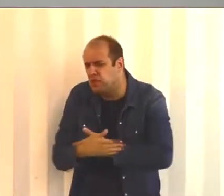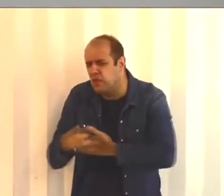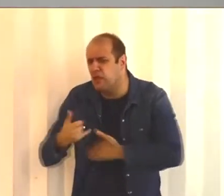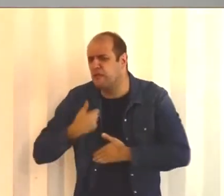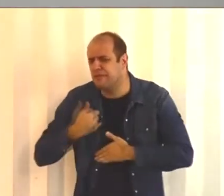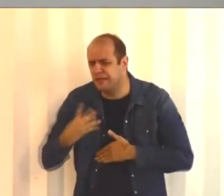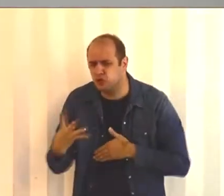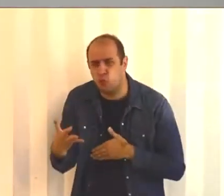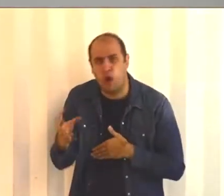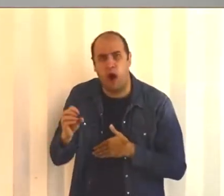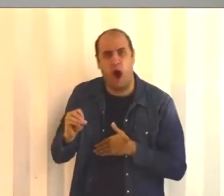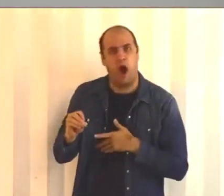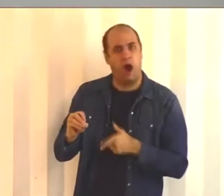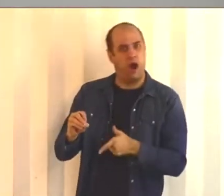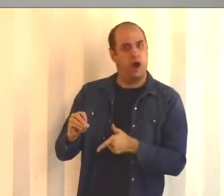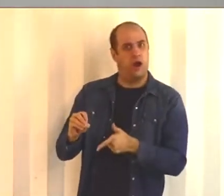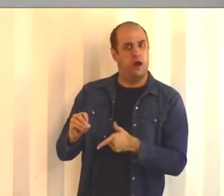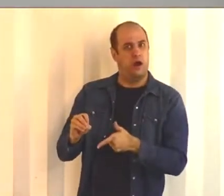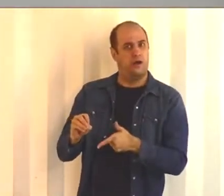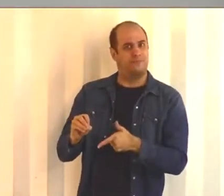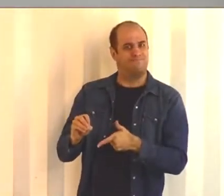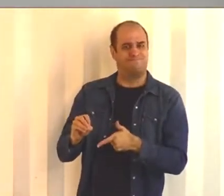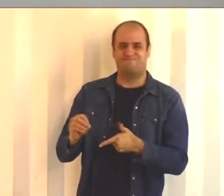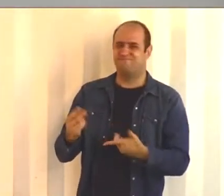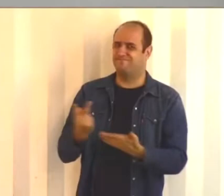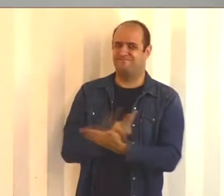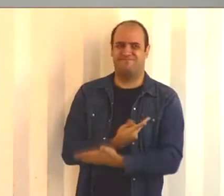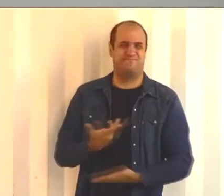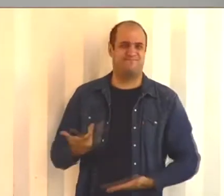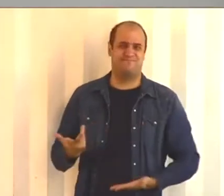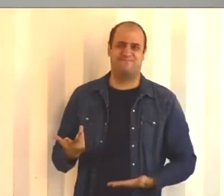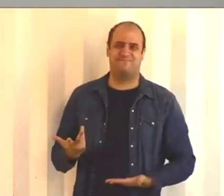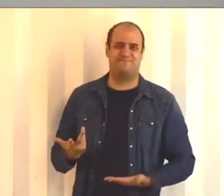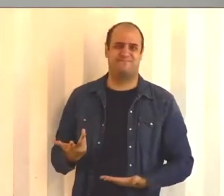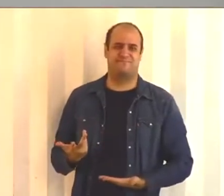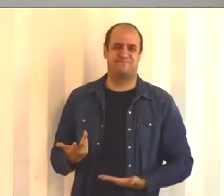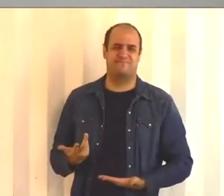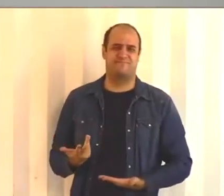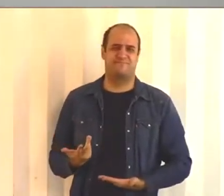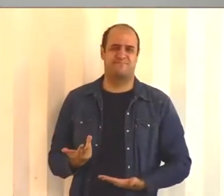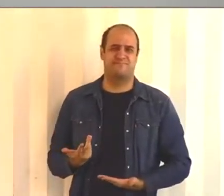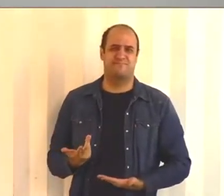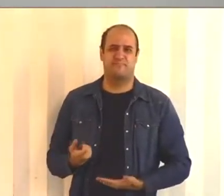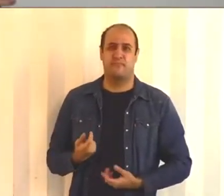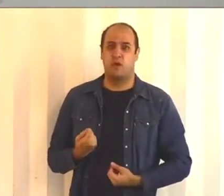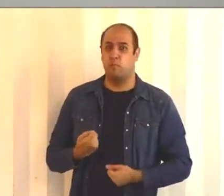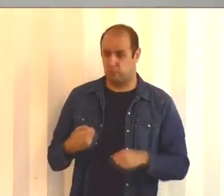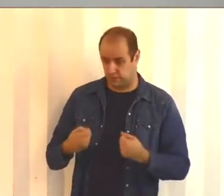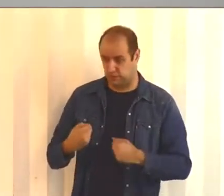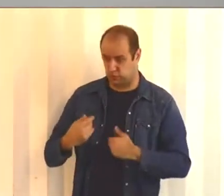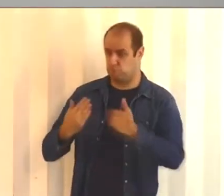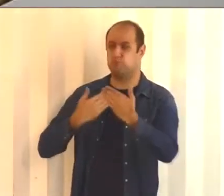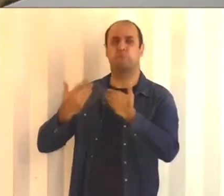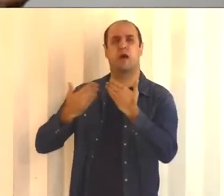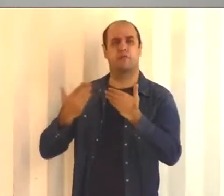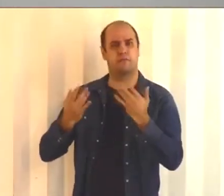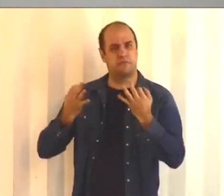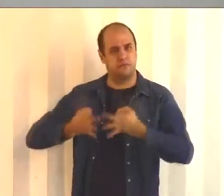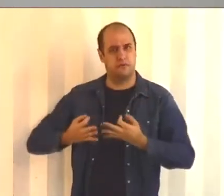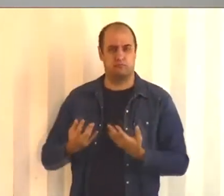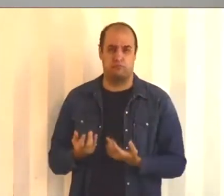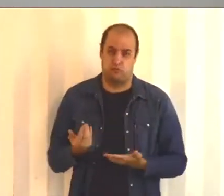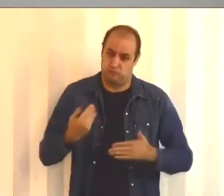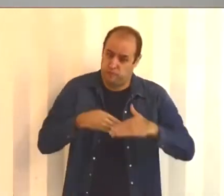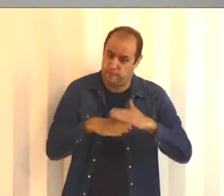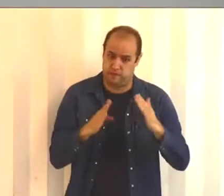afastamos dos princípios orientais, meus irmãos, dos princípios bíblicos. Se esse é o quadro, se essa é a situação,